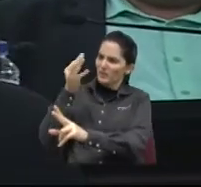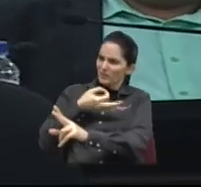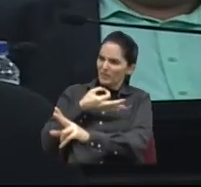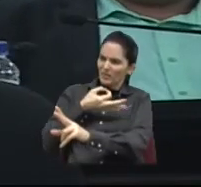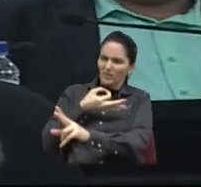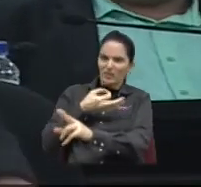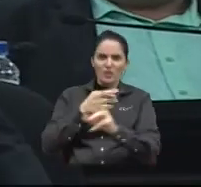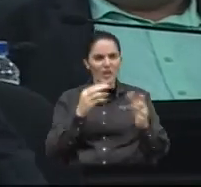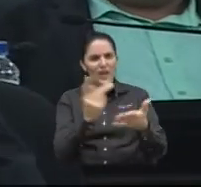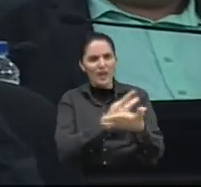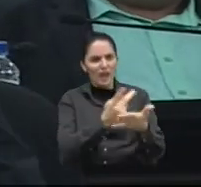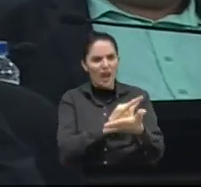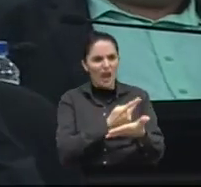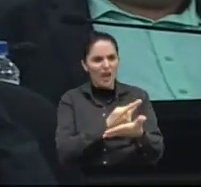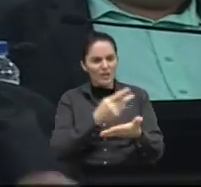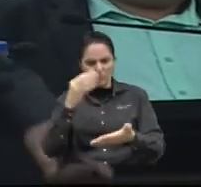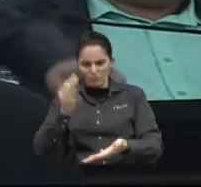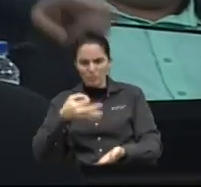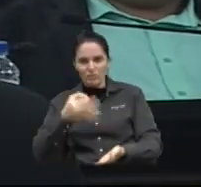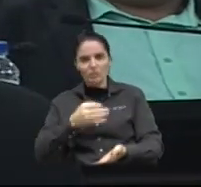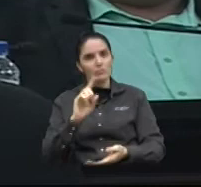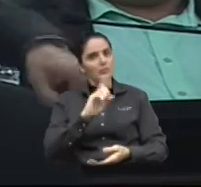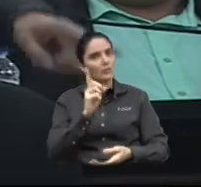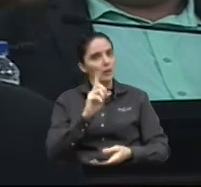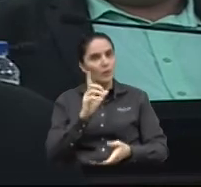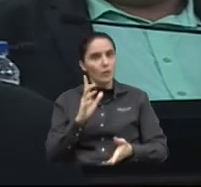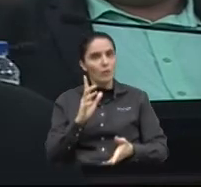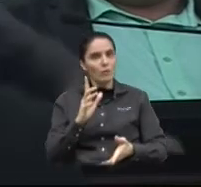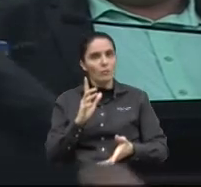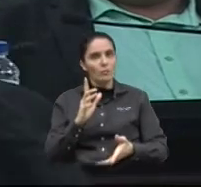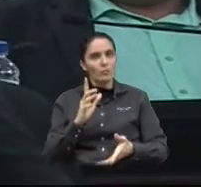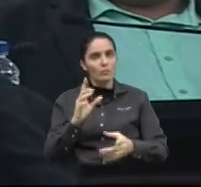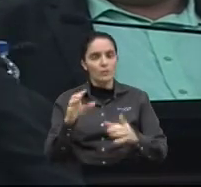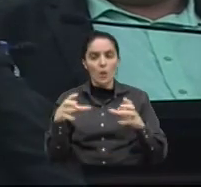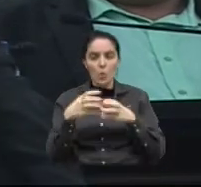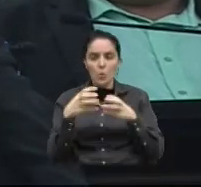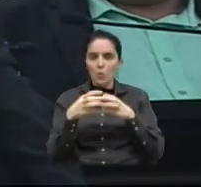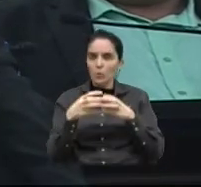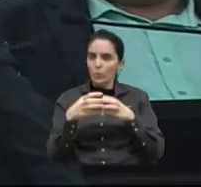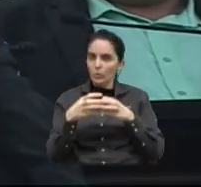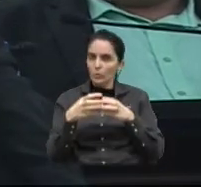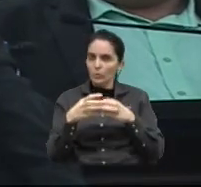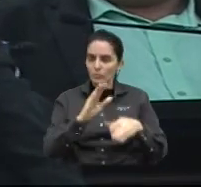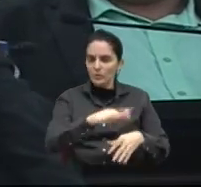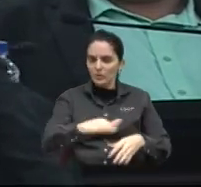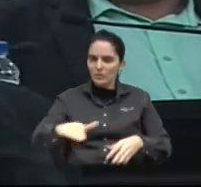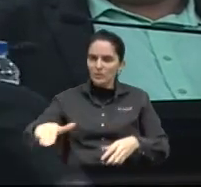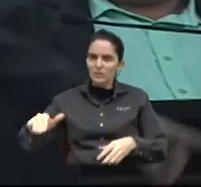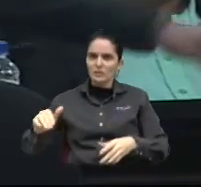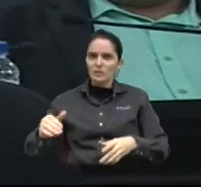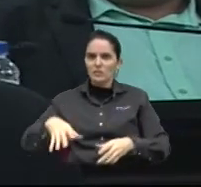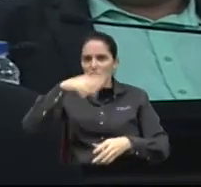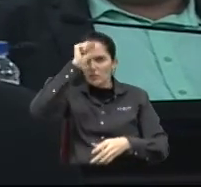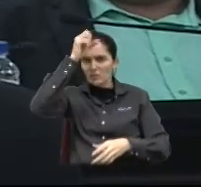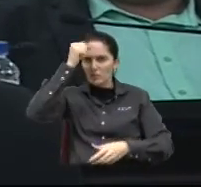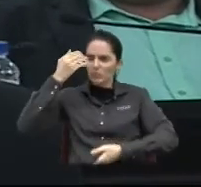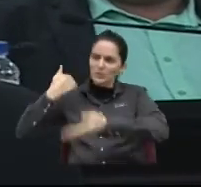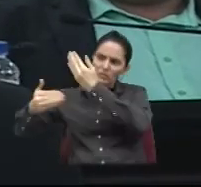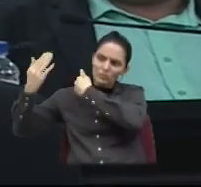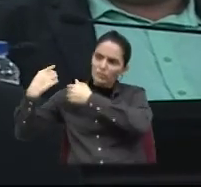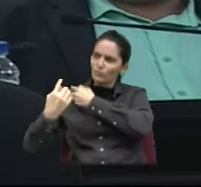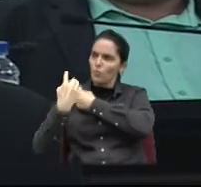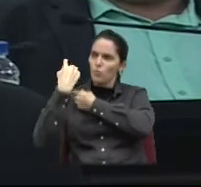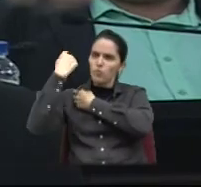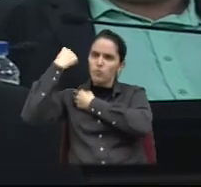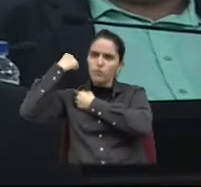ser em teoria comunista socialista que nossas crianças aprendendo desde lá de trás depois vêm aqui neste plenário